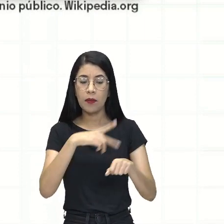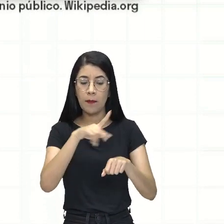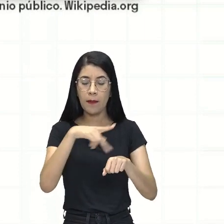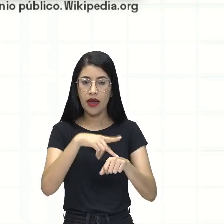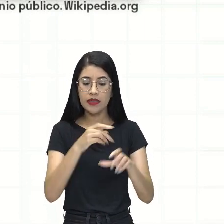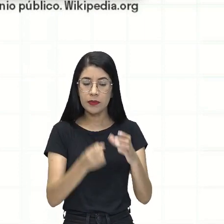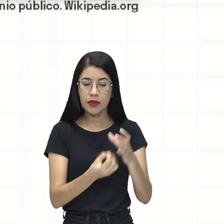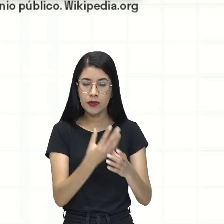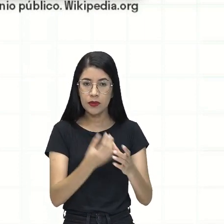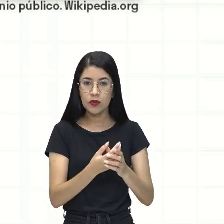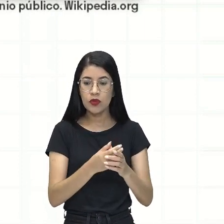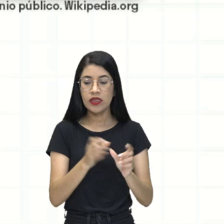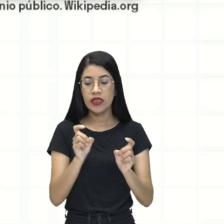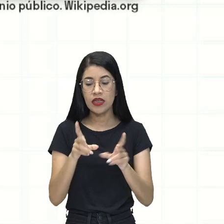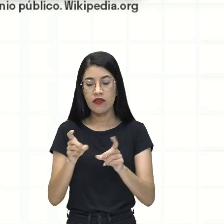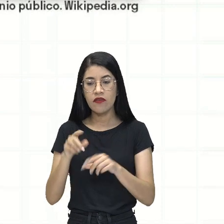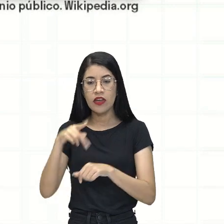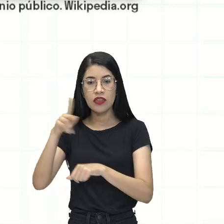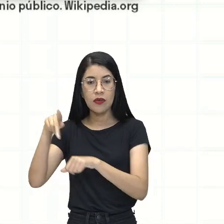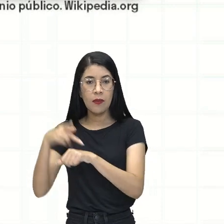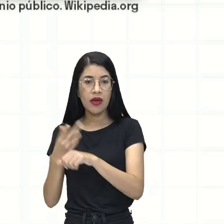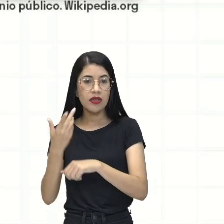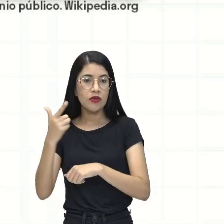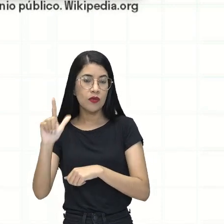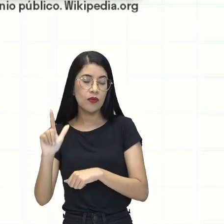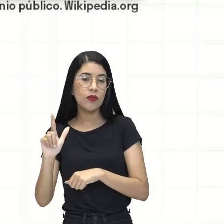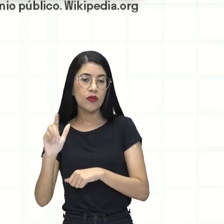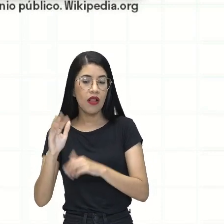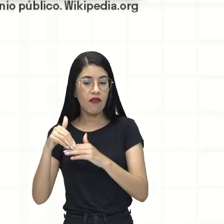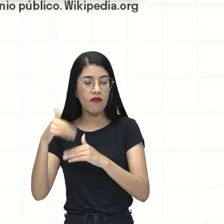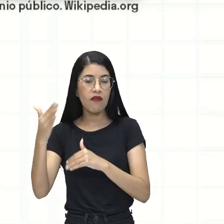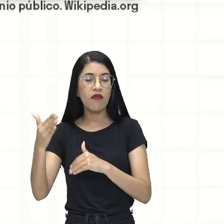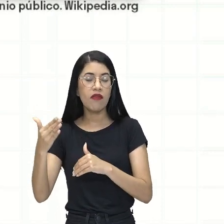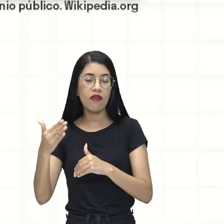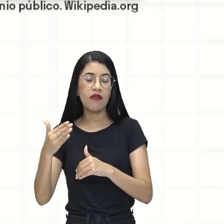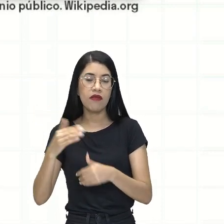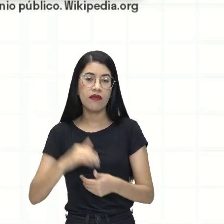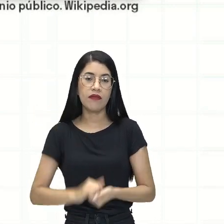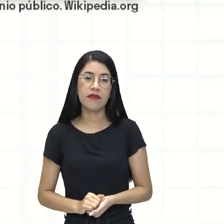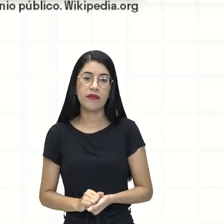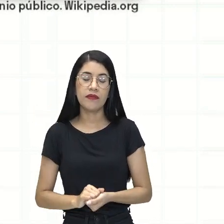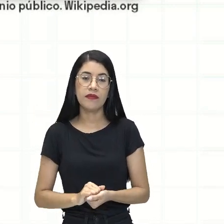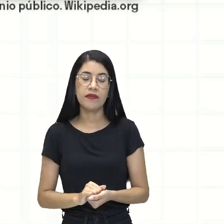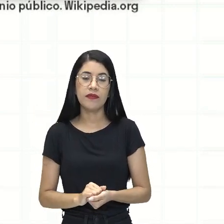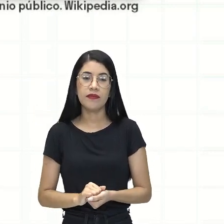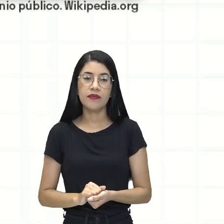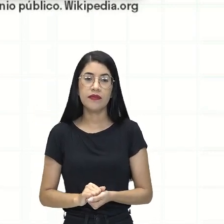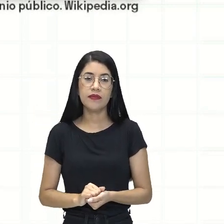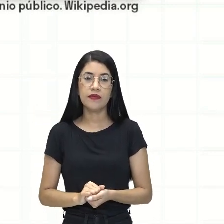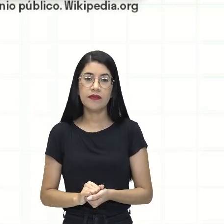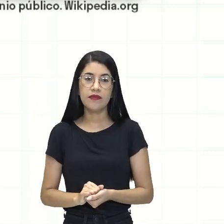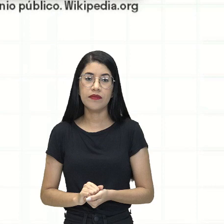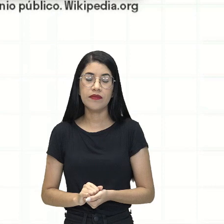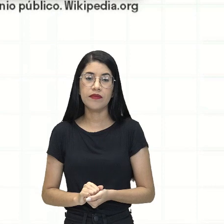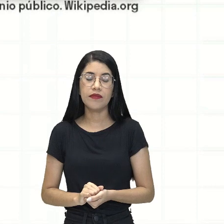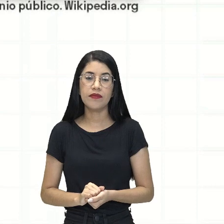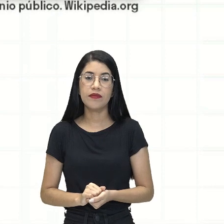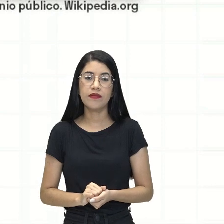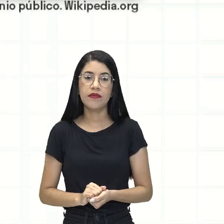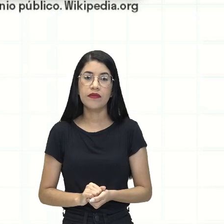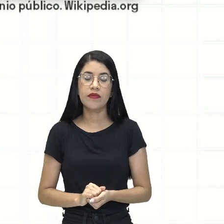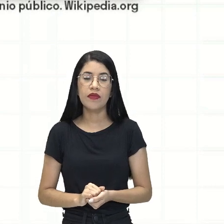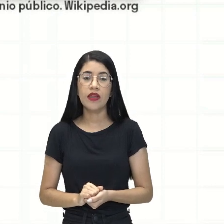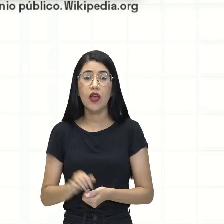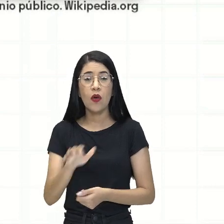país para outro lugar, né? Outro país, fora, em